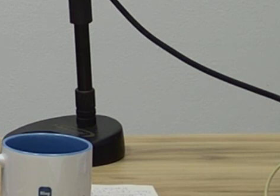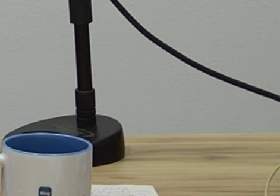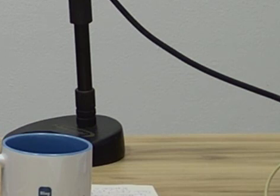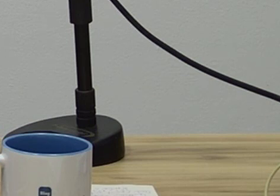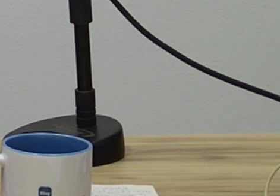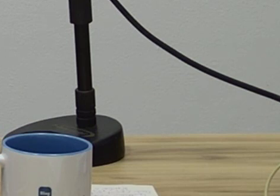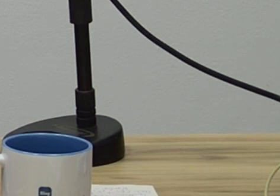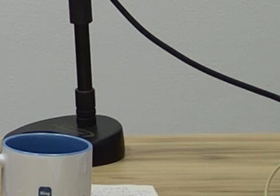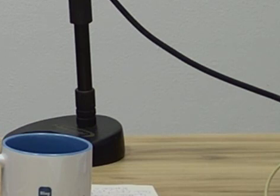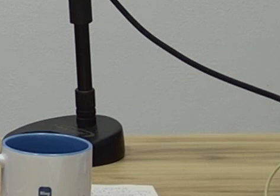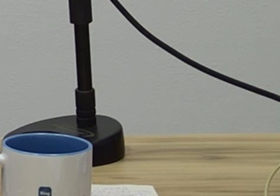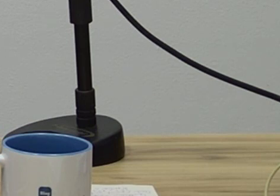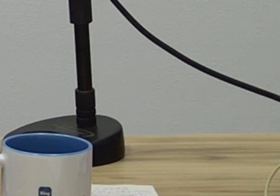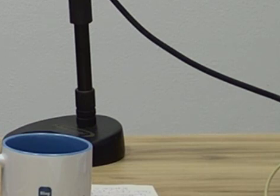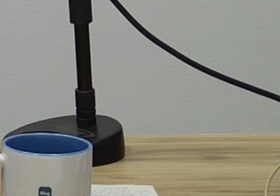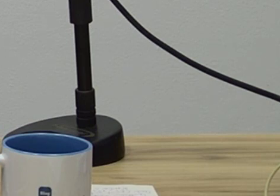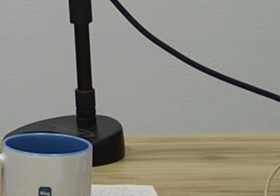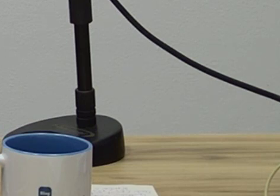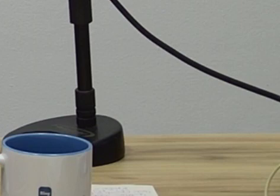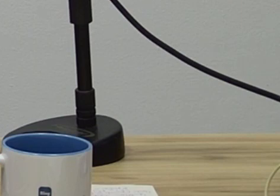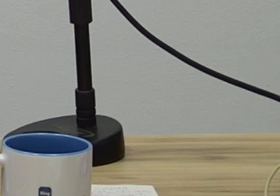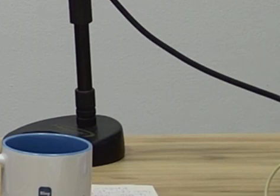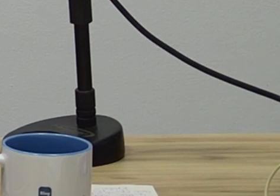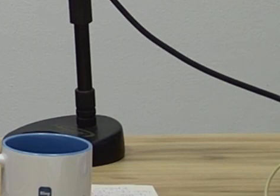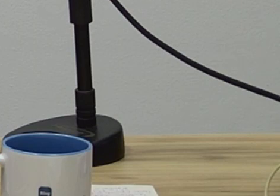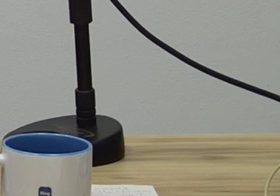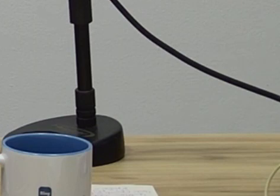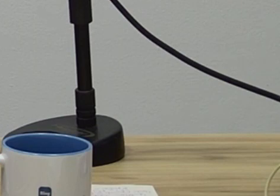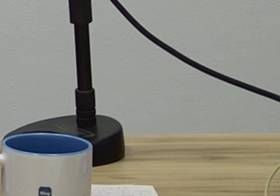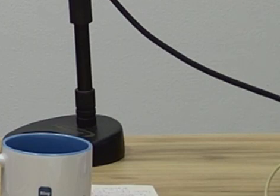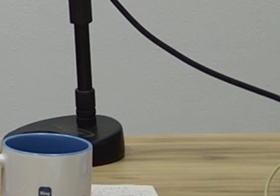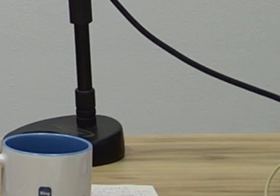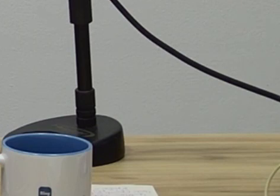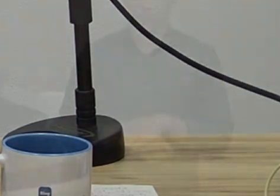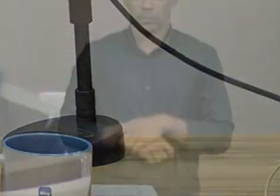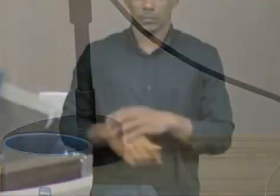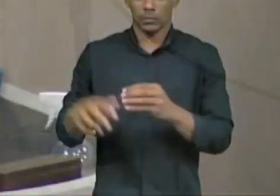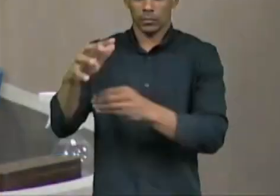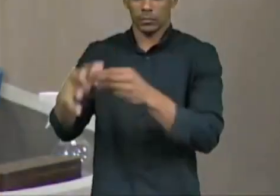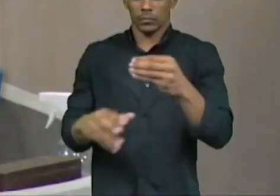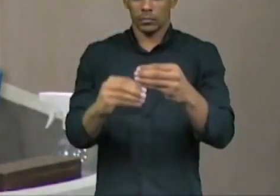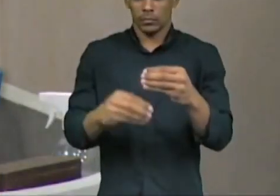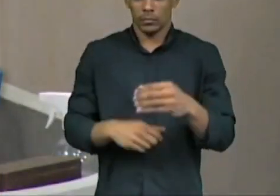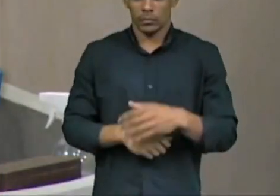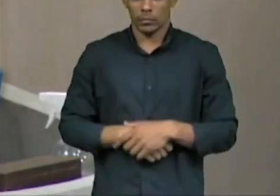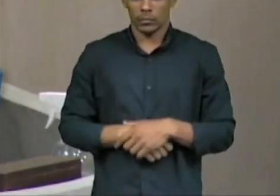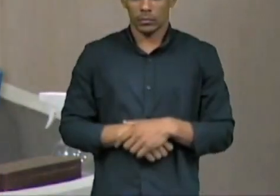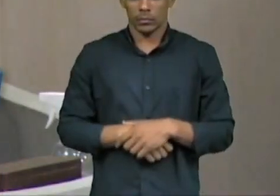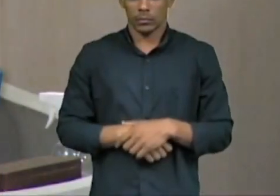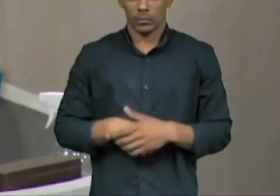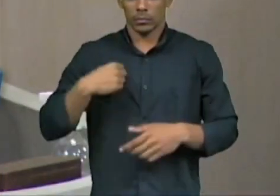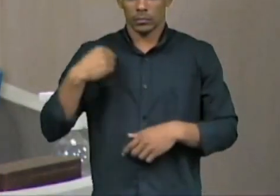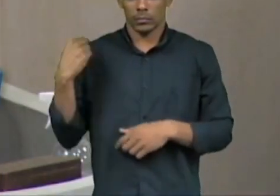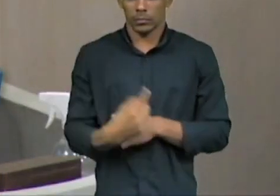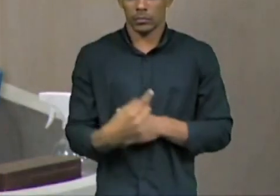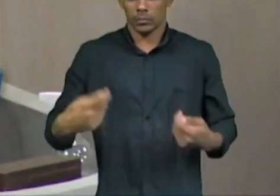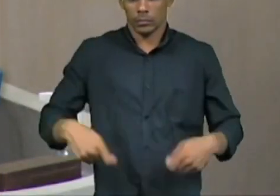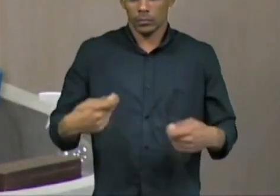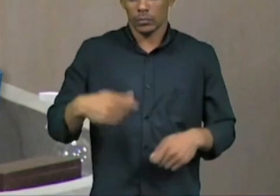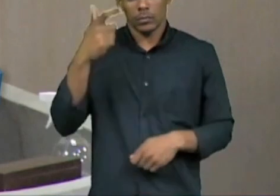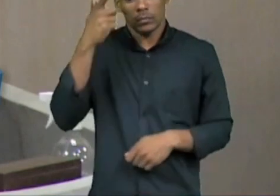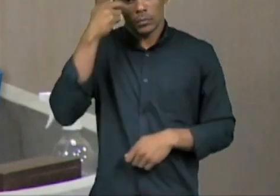Vamos ouvir parte do que disse o deputado Sargento Reginauro. Ora, nós precisamos